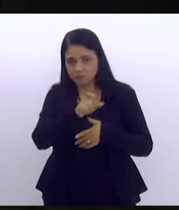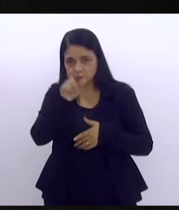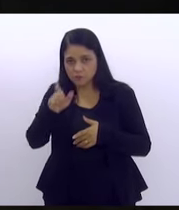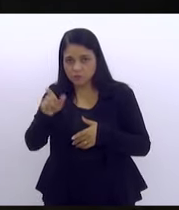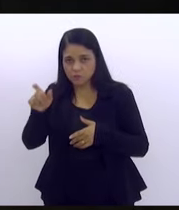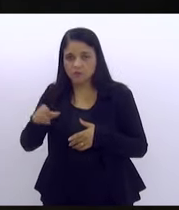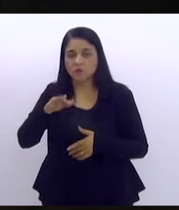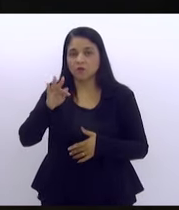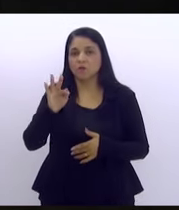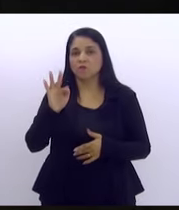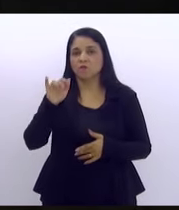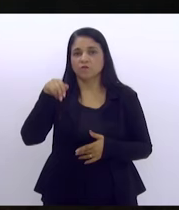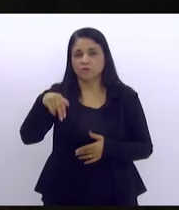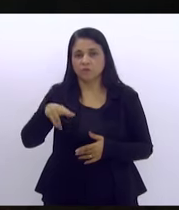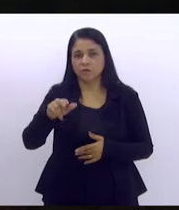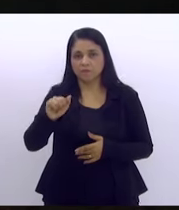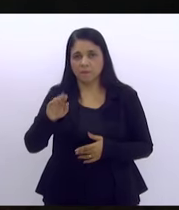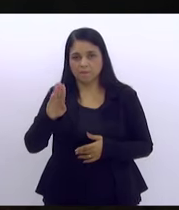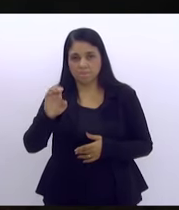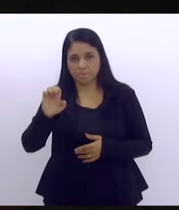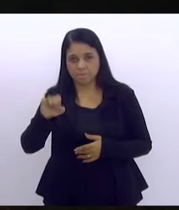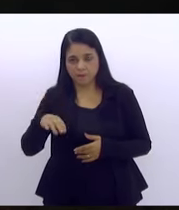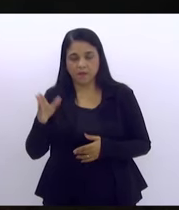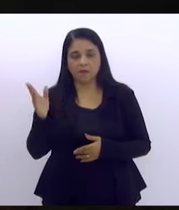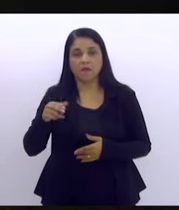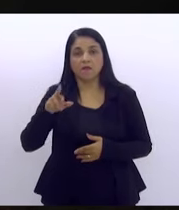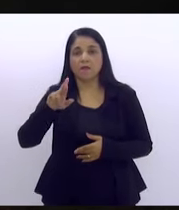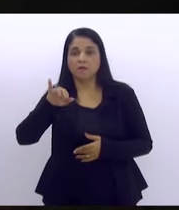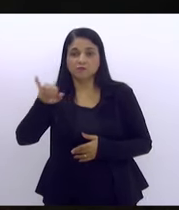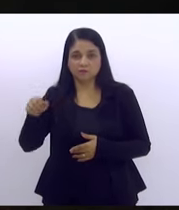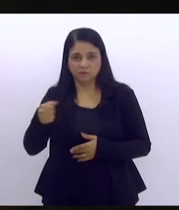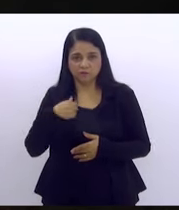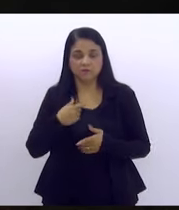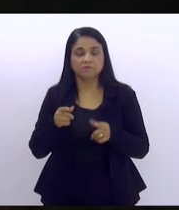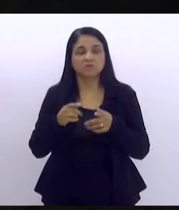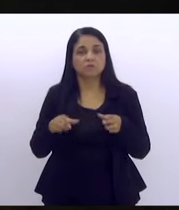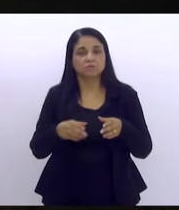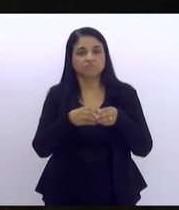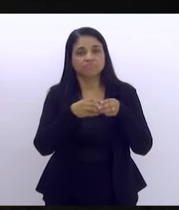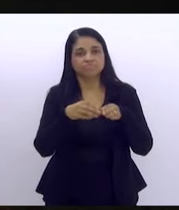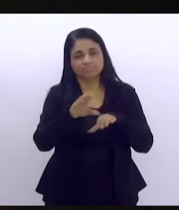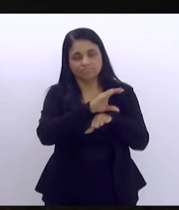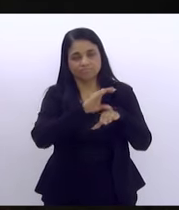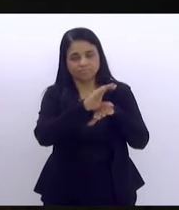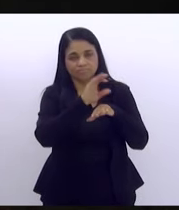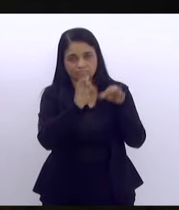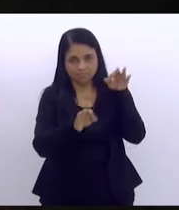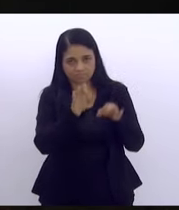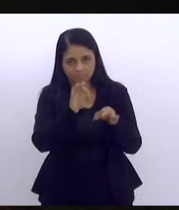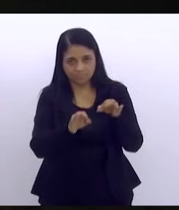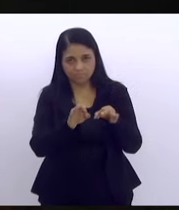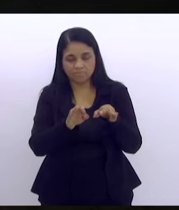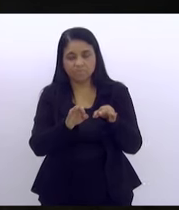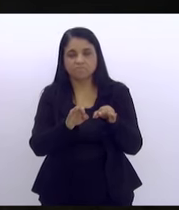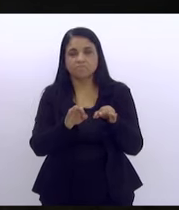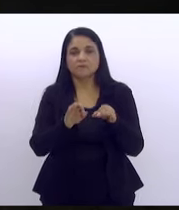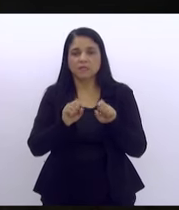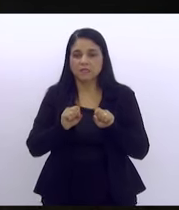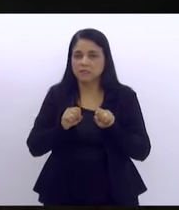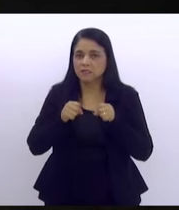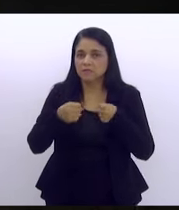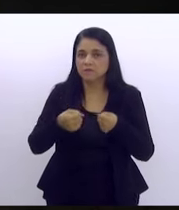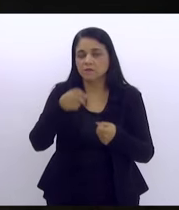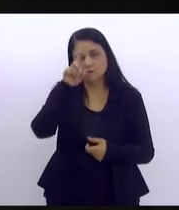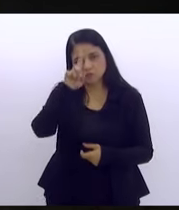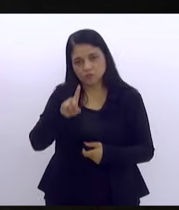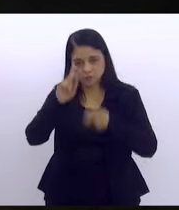FUNARPEM/RJ e dá outras providências, pendendo de pareceres das Comissões de Constituição e Justiça, de Defesa dos